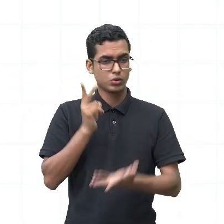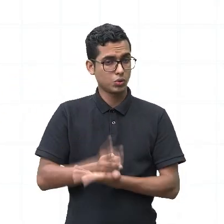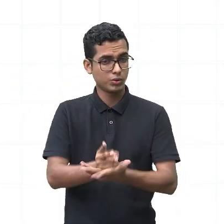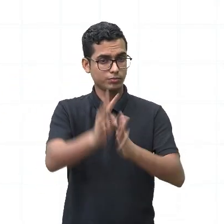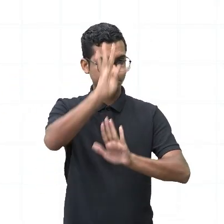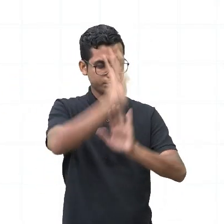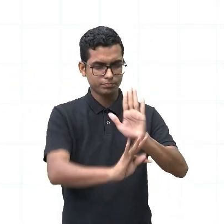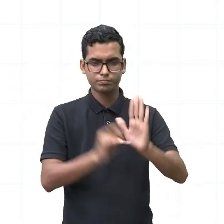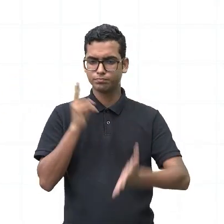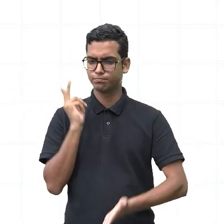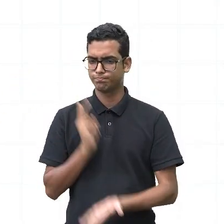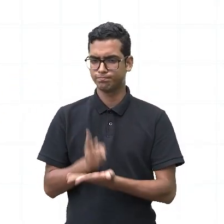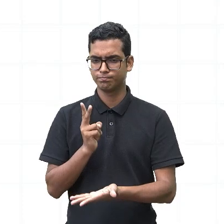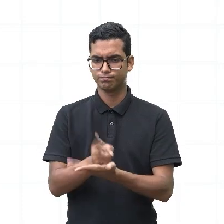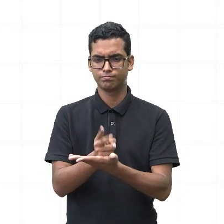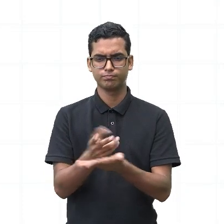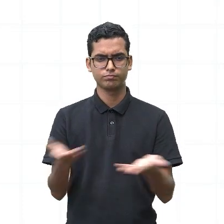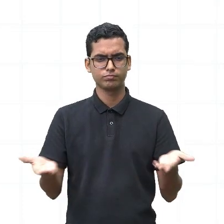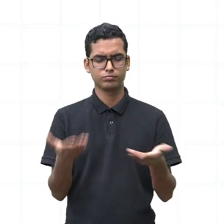vamos continuar sobre ele.